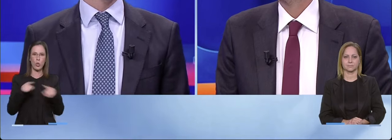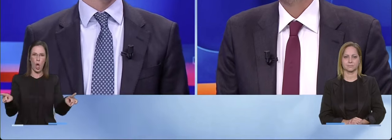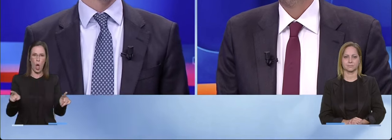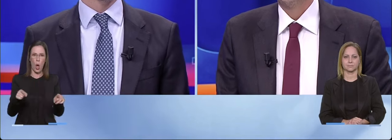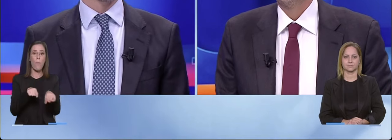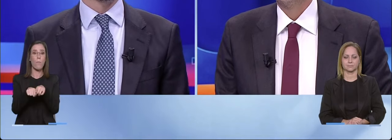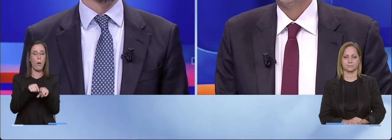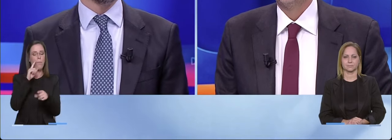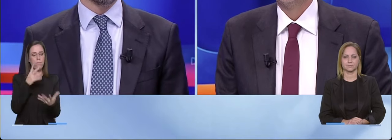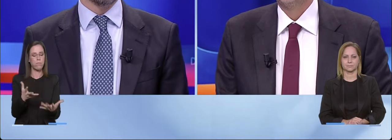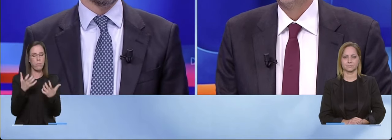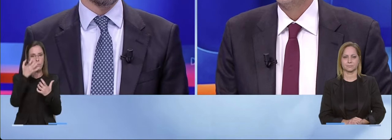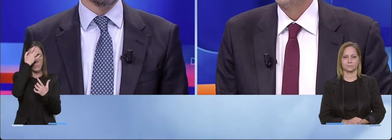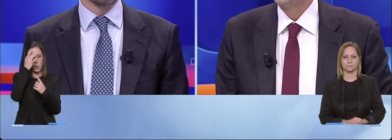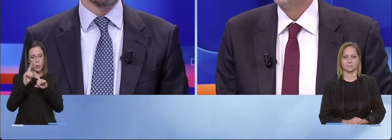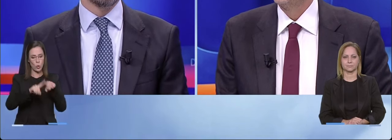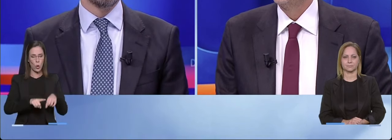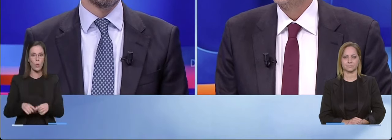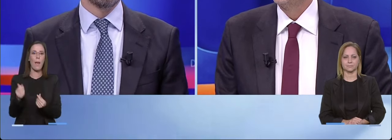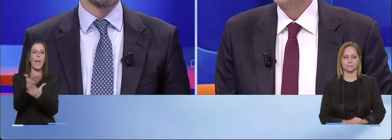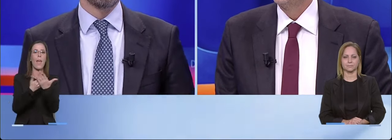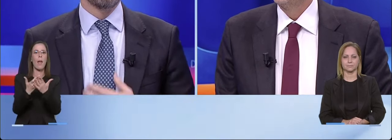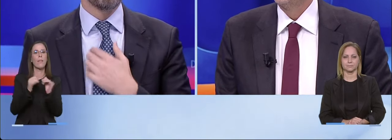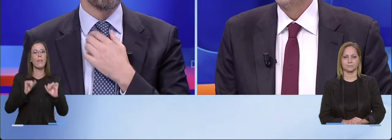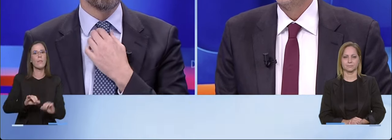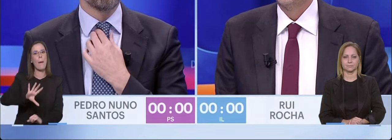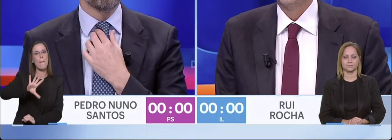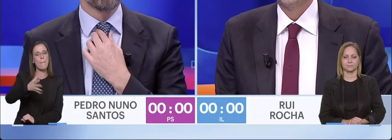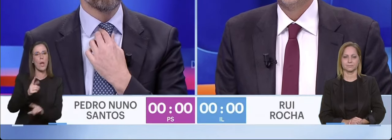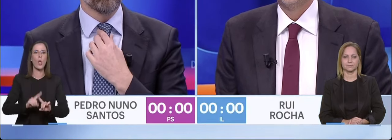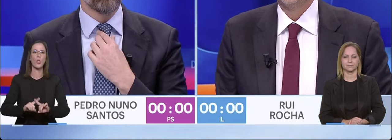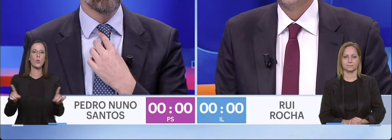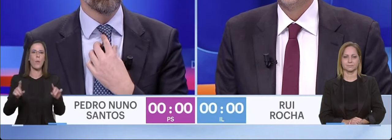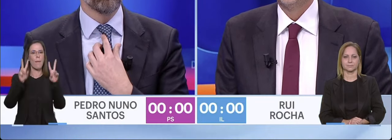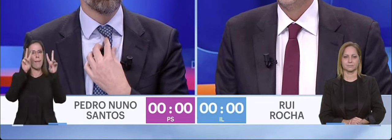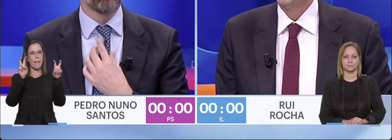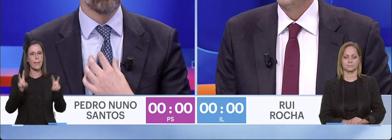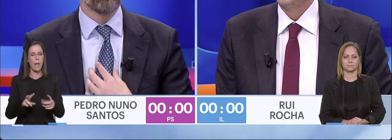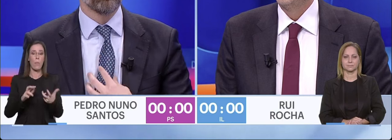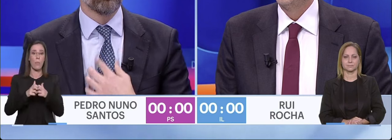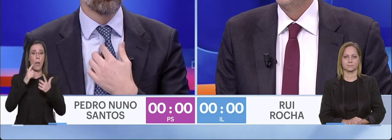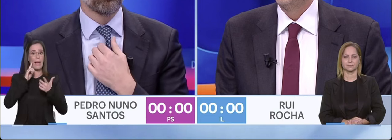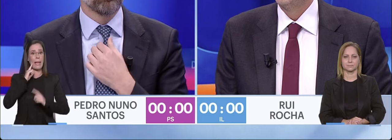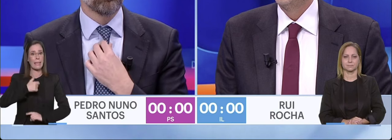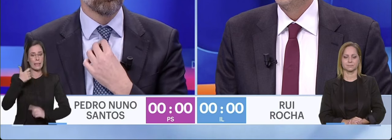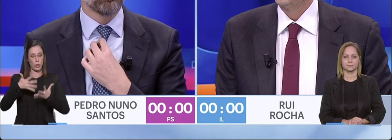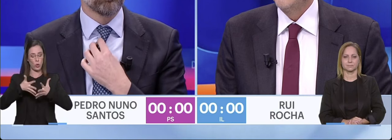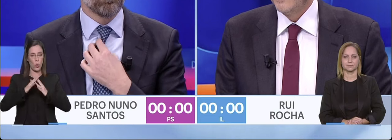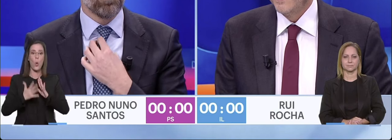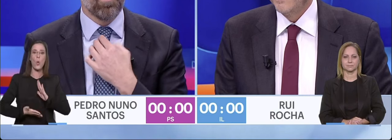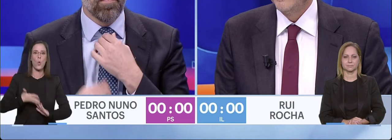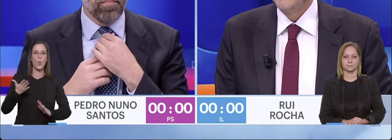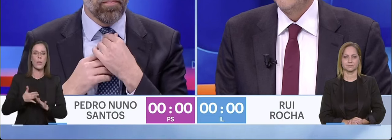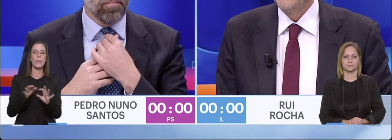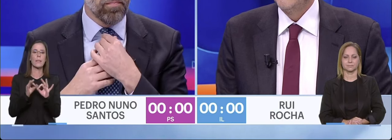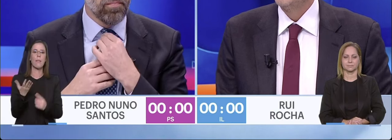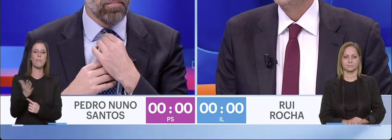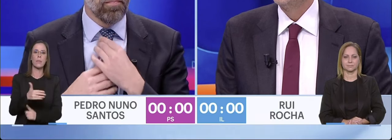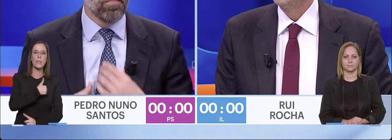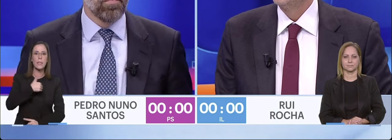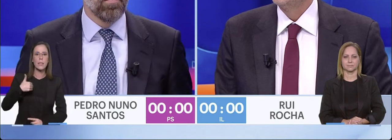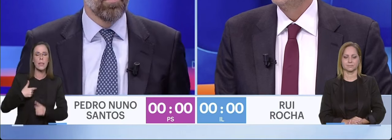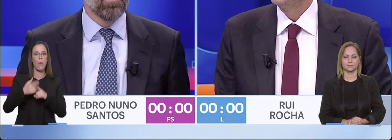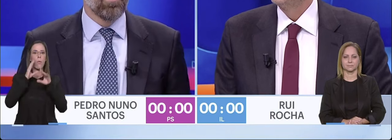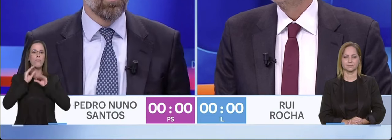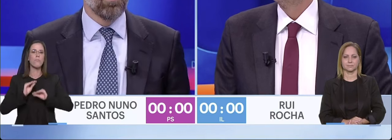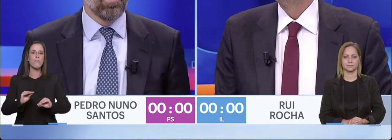na política que defendem diferentes modelos económicos para o país diferentes abordagens a problemas estruturais e urgentes como é o caso da saúde